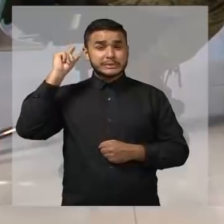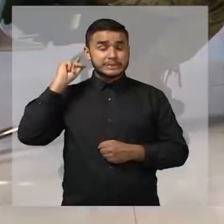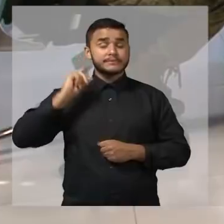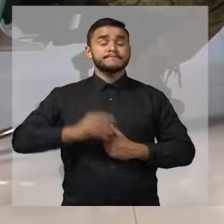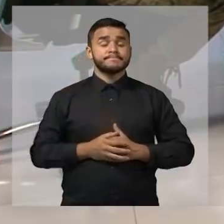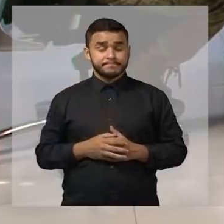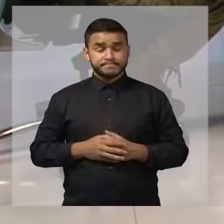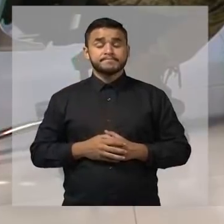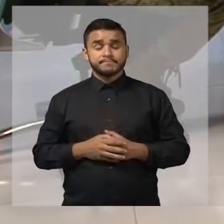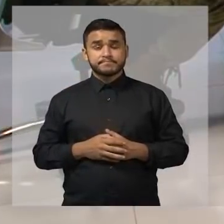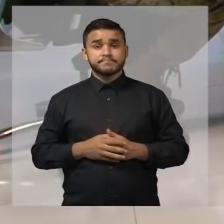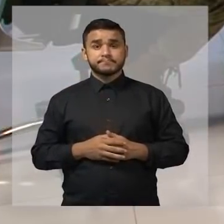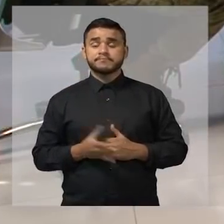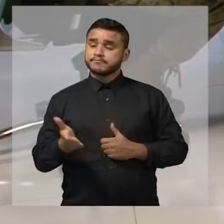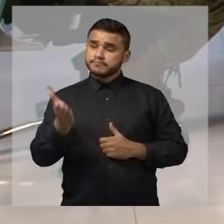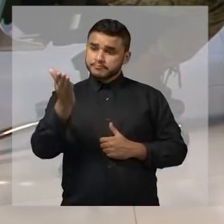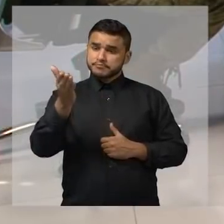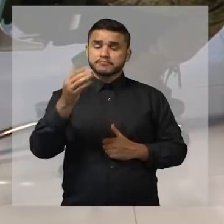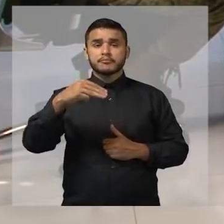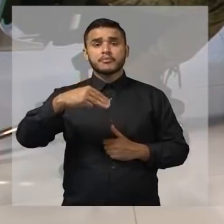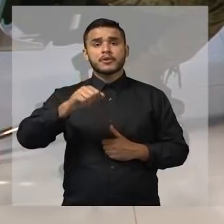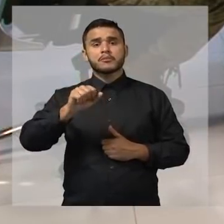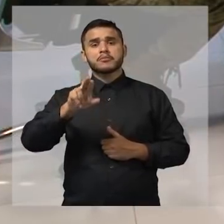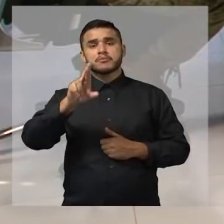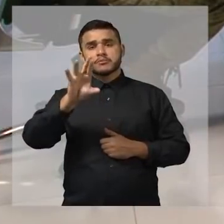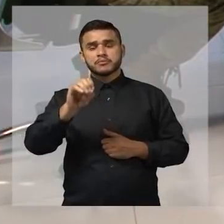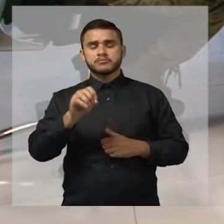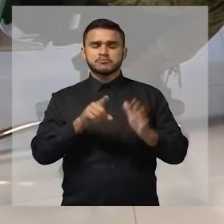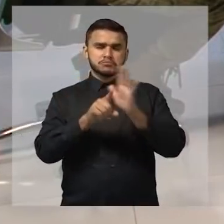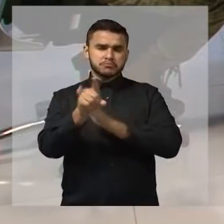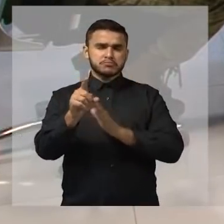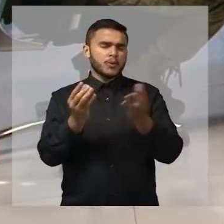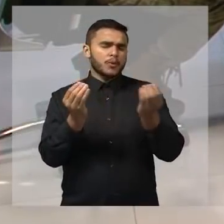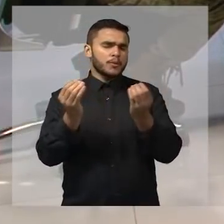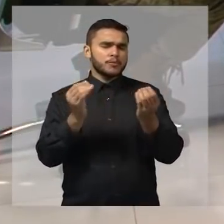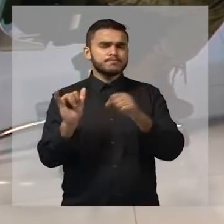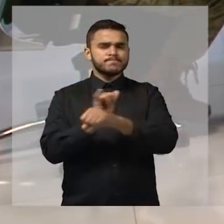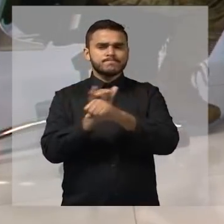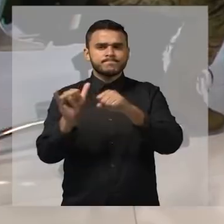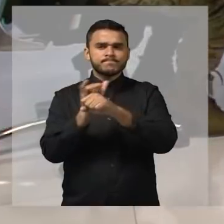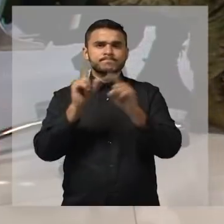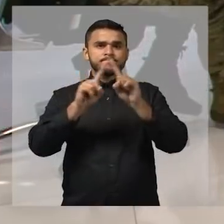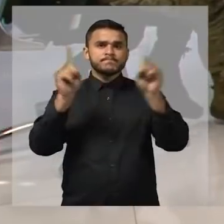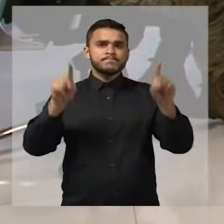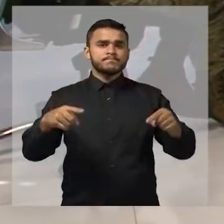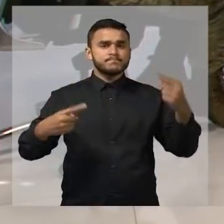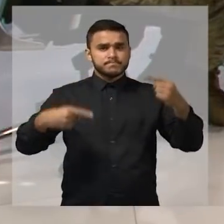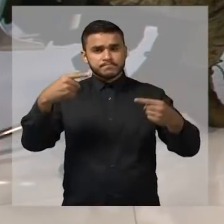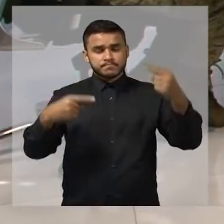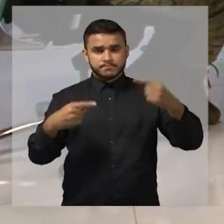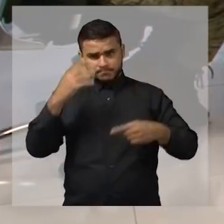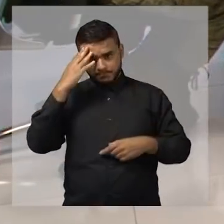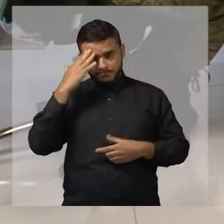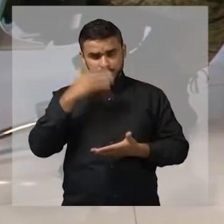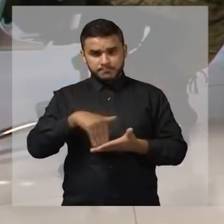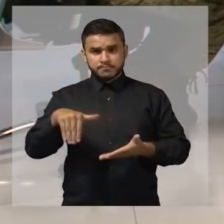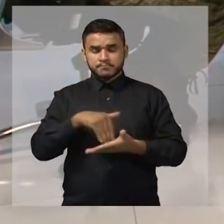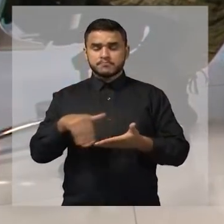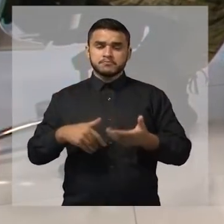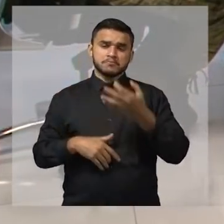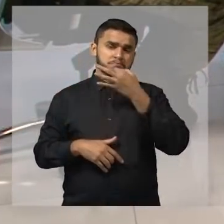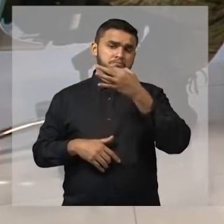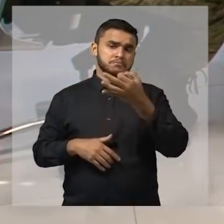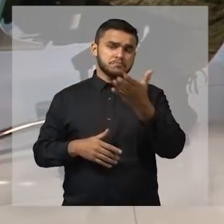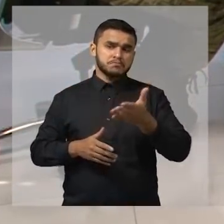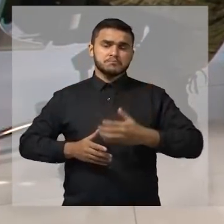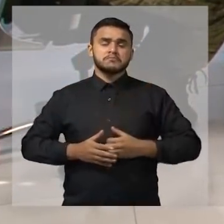nessa perspectiva, qual é a política, qual é a visão que tem o secretário nesse sentido? Porque